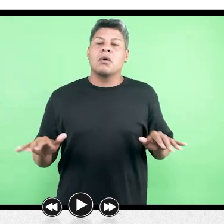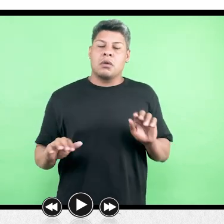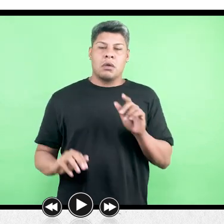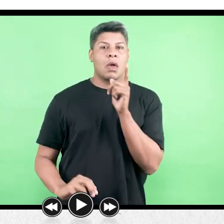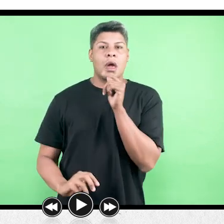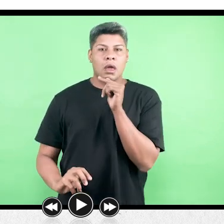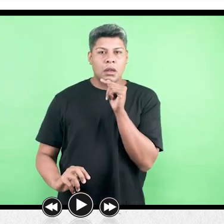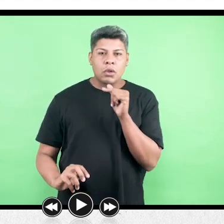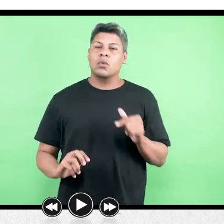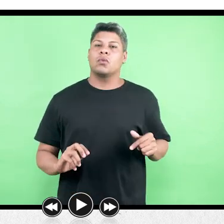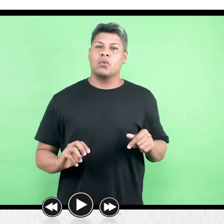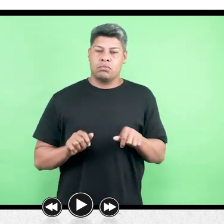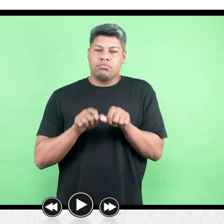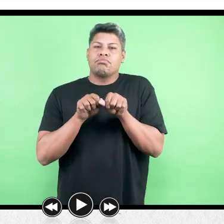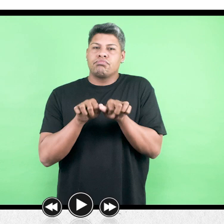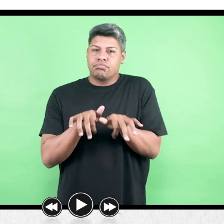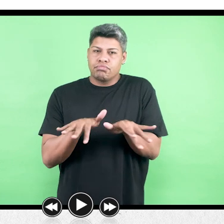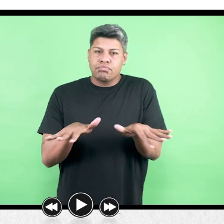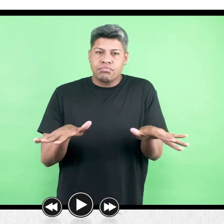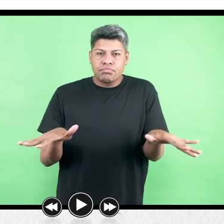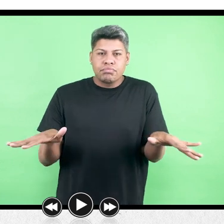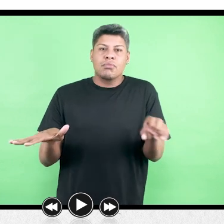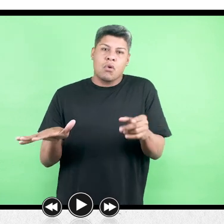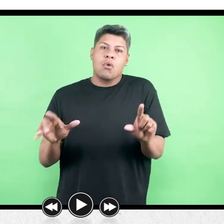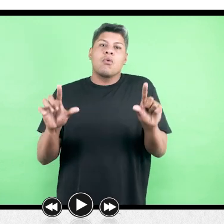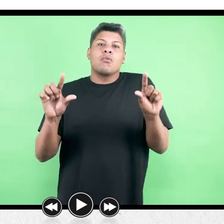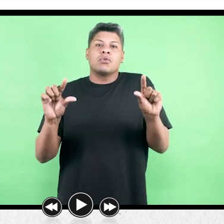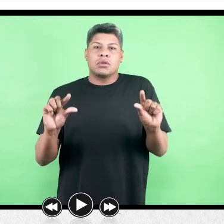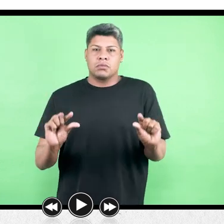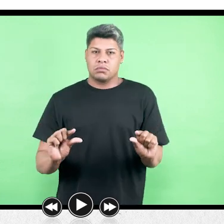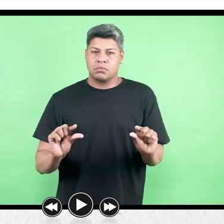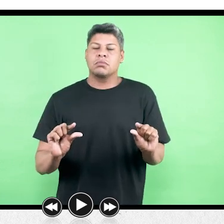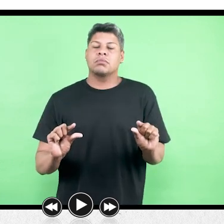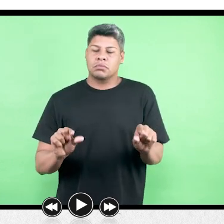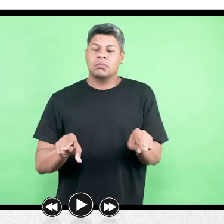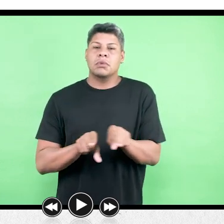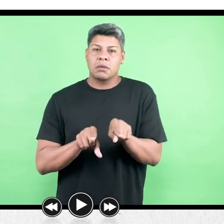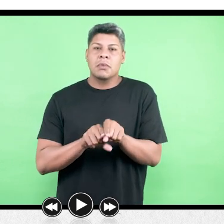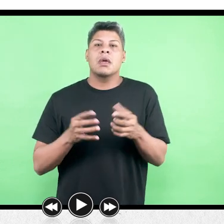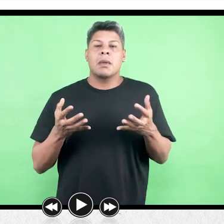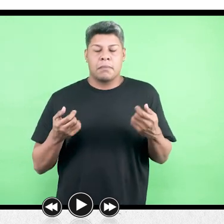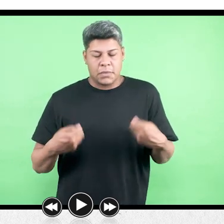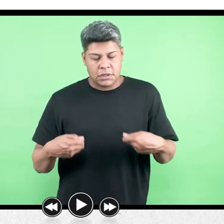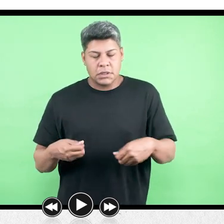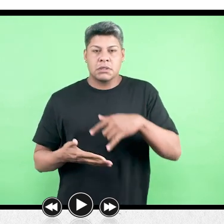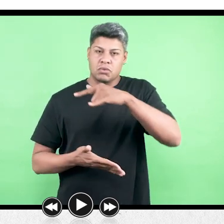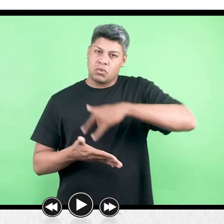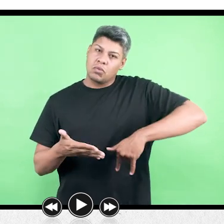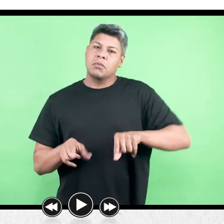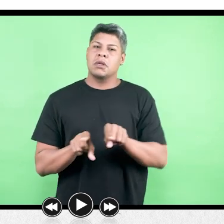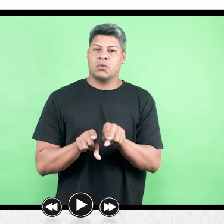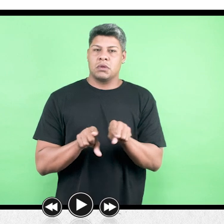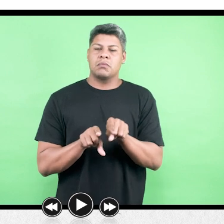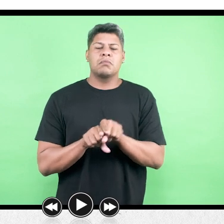ou seja, a vazão de diluição deste efluente, ela também requer outorga, tá?